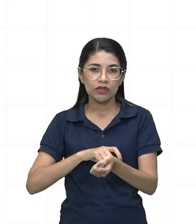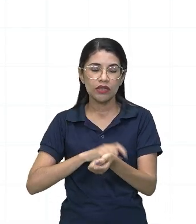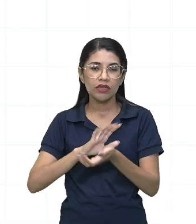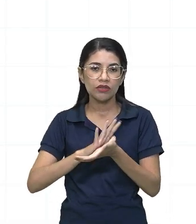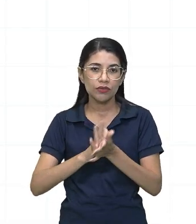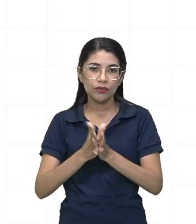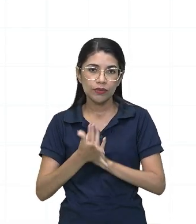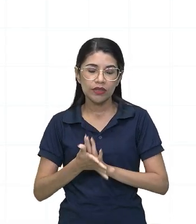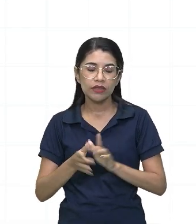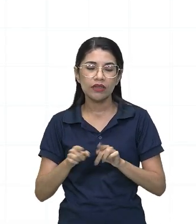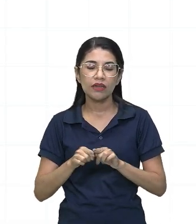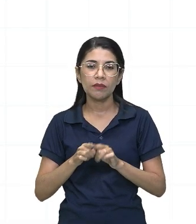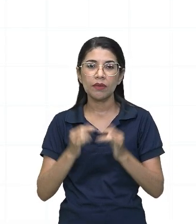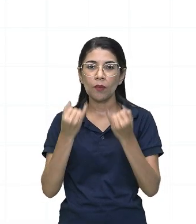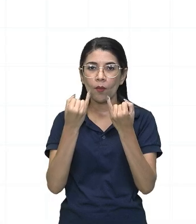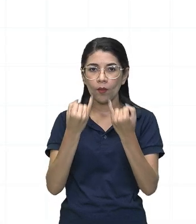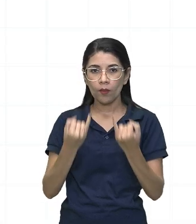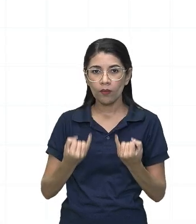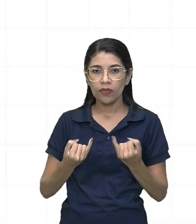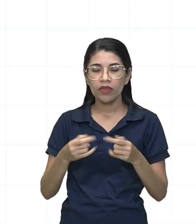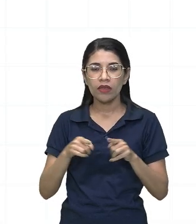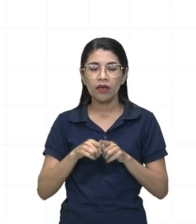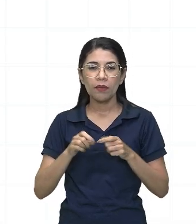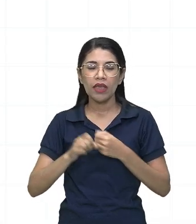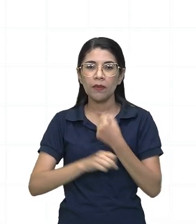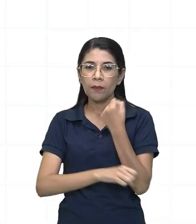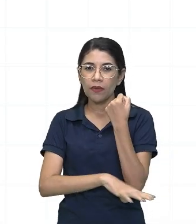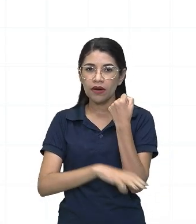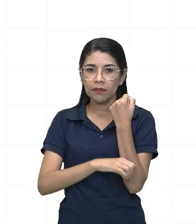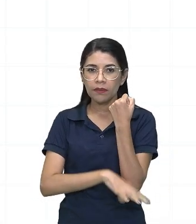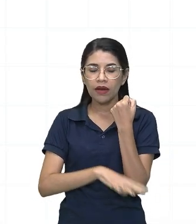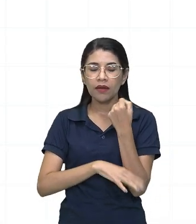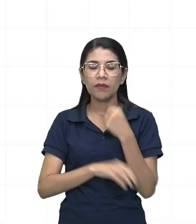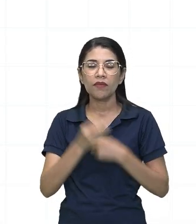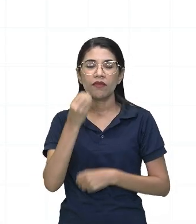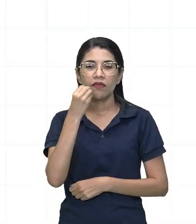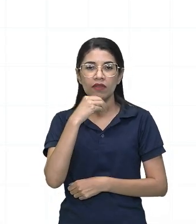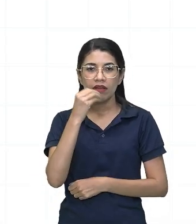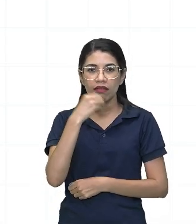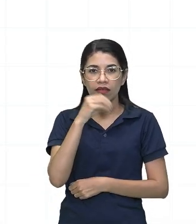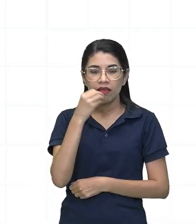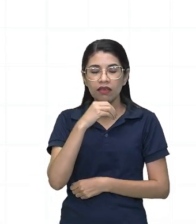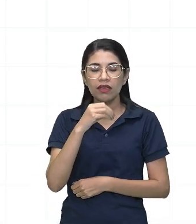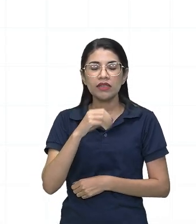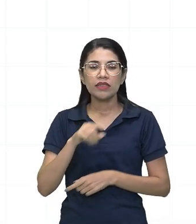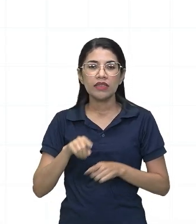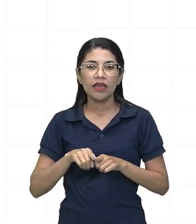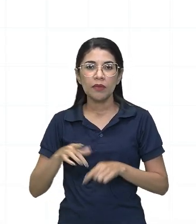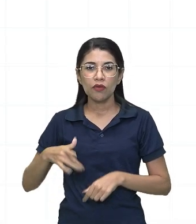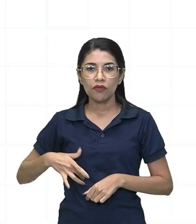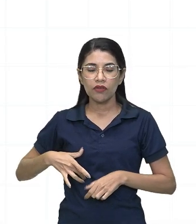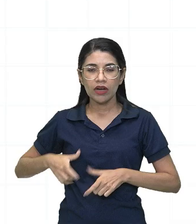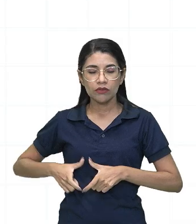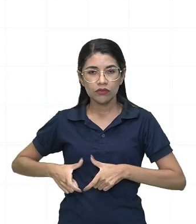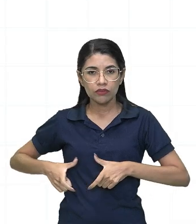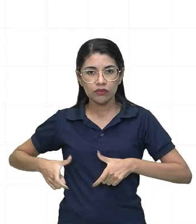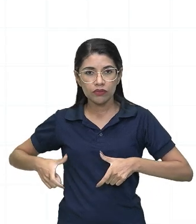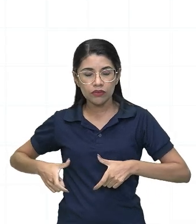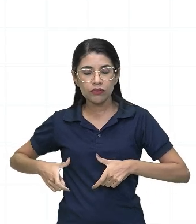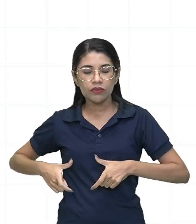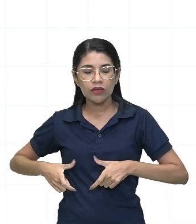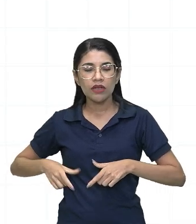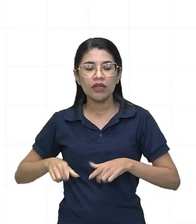Perda de peso, diarreia, fraqueza, aumento do fígado e do baço, além